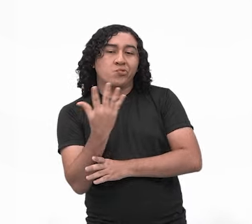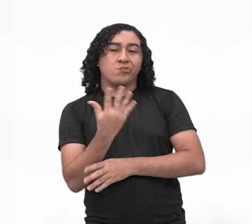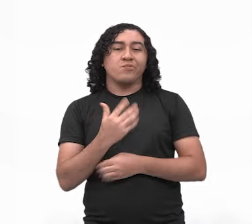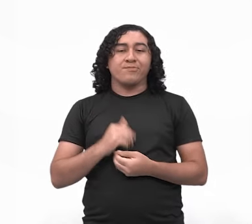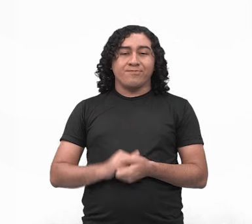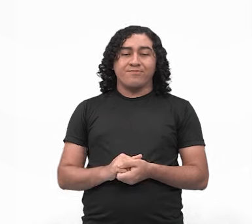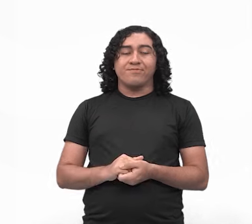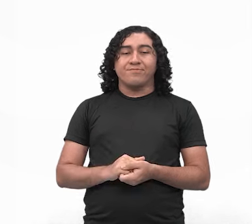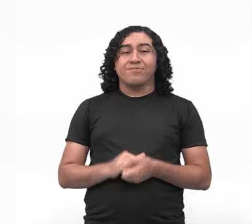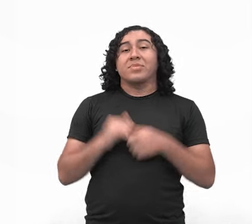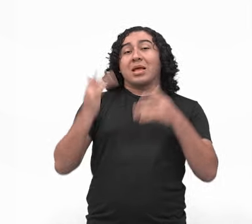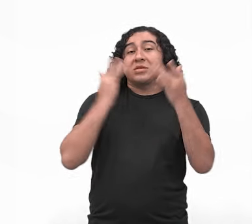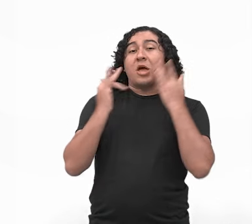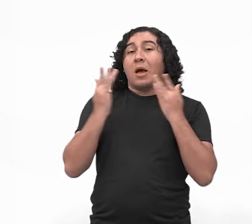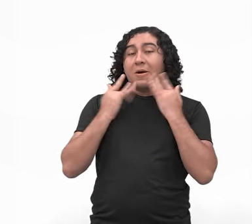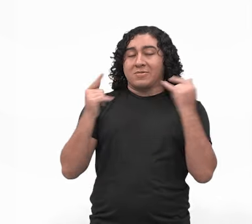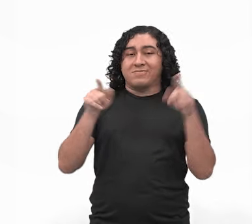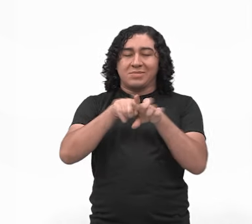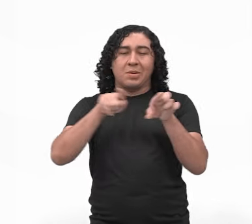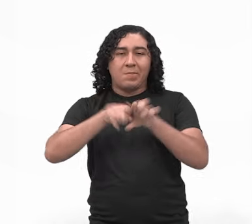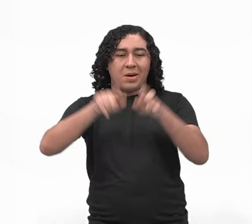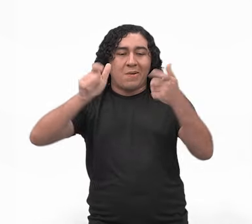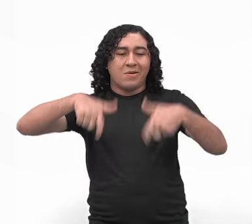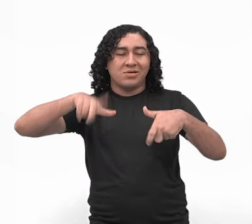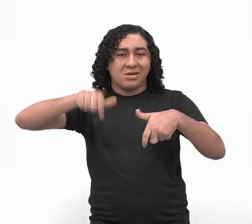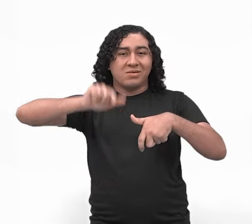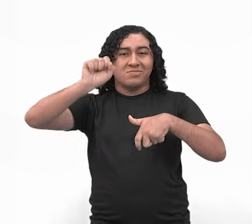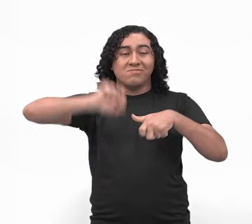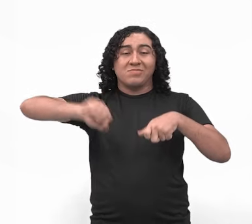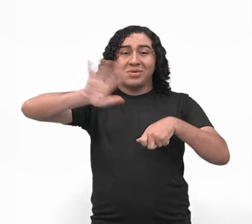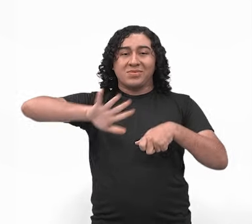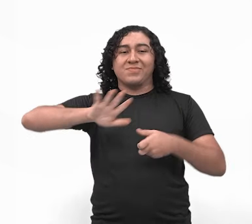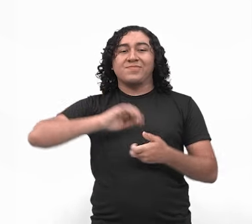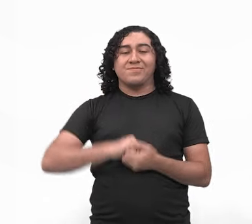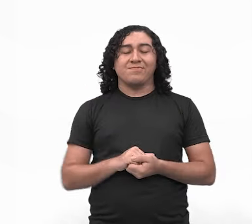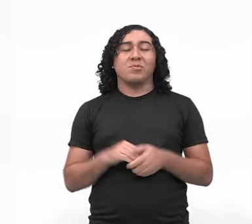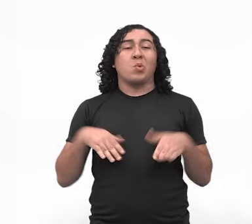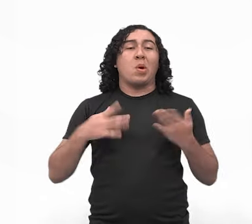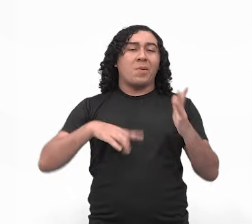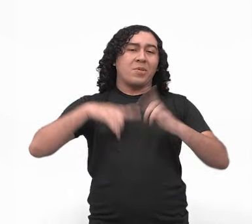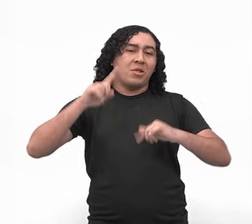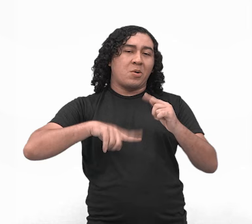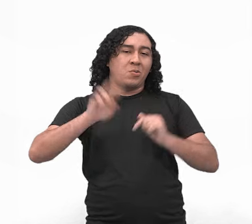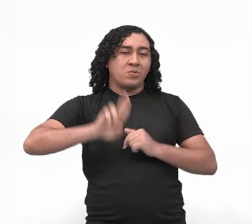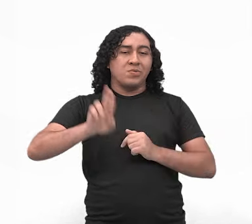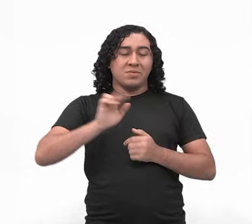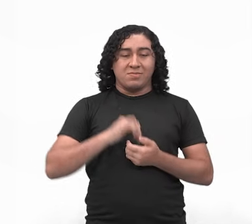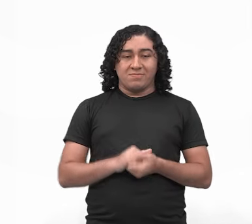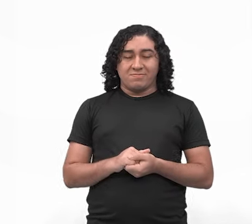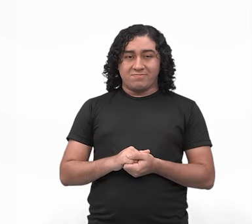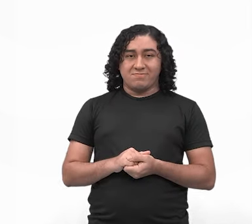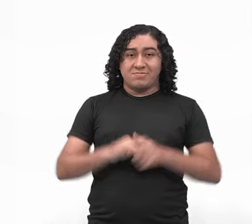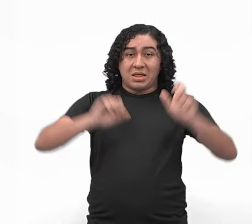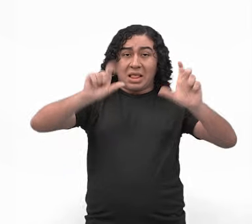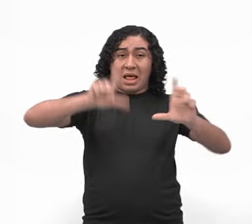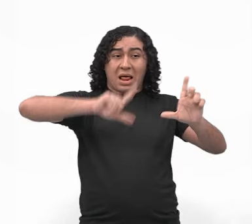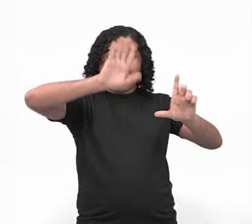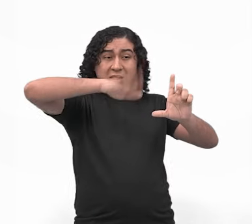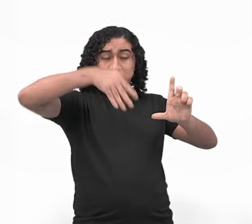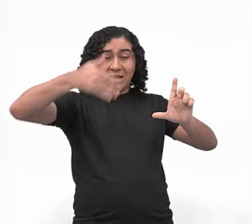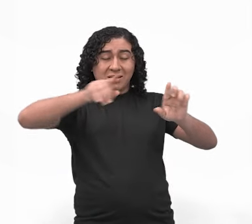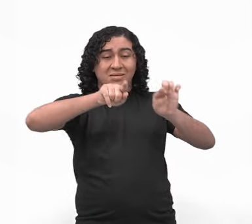da teatralidade está muito presente nessas obras. Quais eram os materiais que eles utilizavam? Óleo sobre tela,